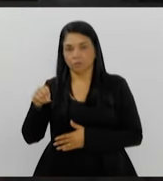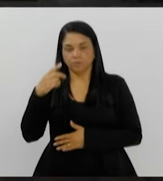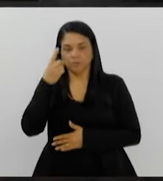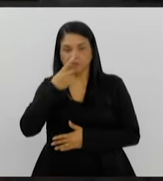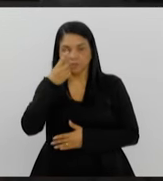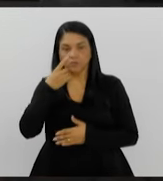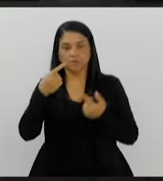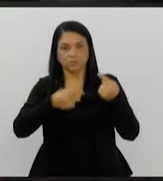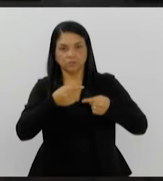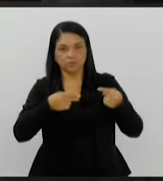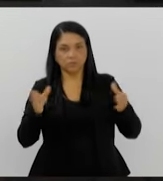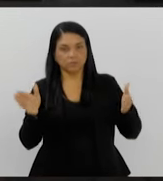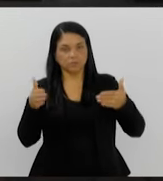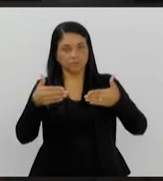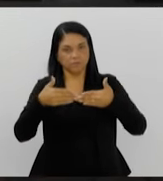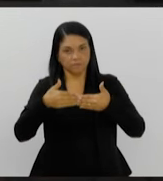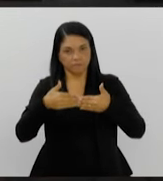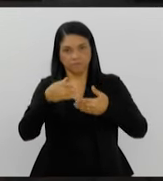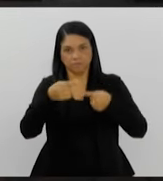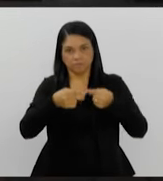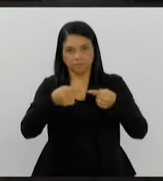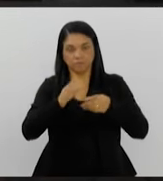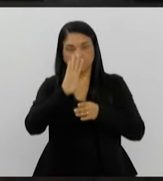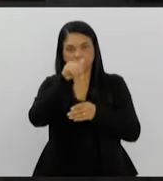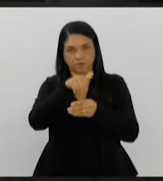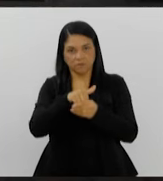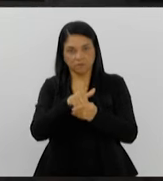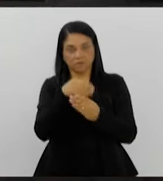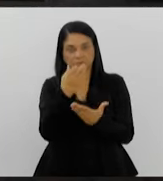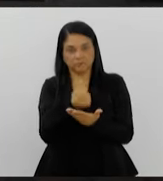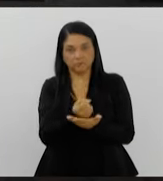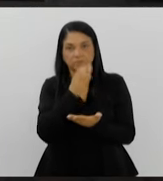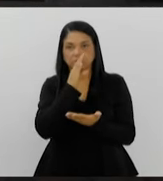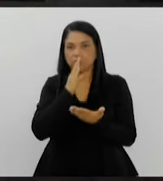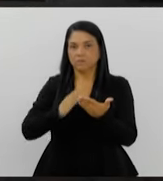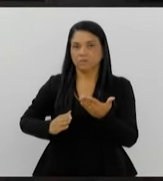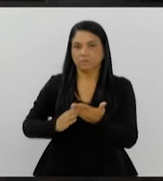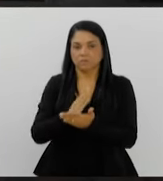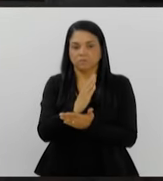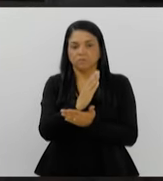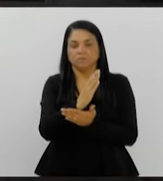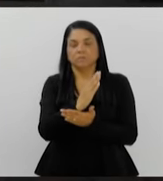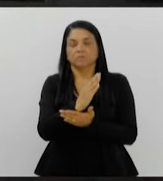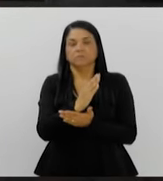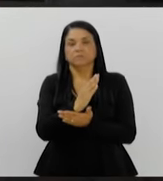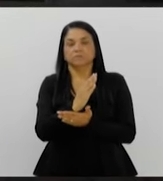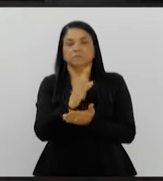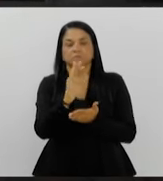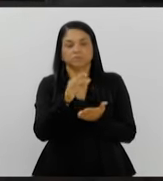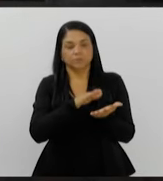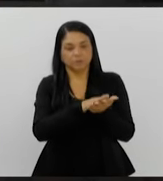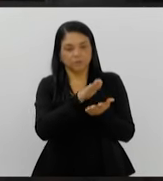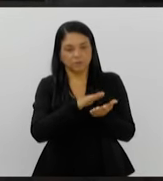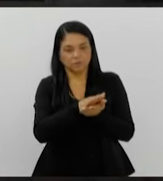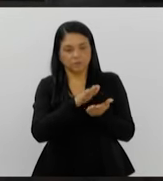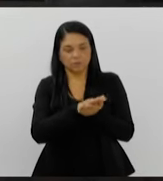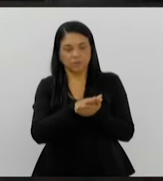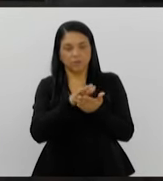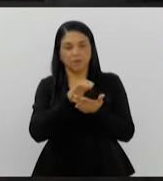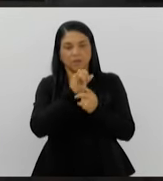discussão não havendo Quem Queira discutir encerrada a discussão em votação senhores que aprovam permaneça Como estão aprovado vai